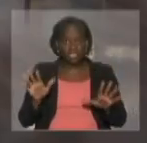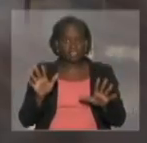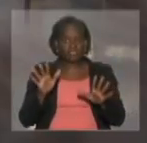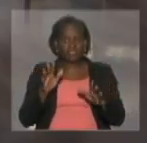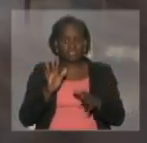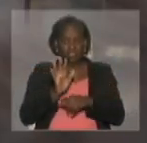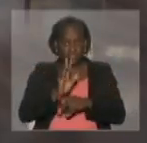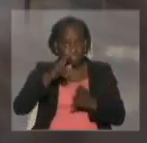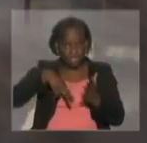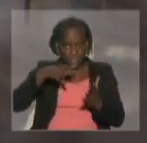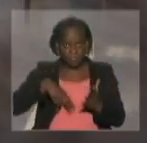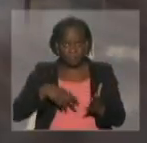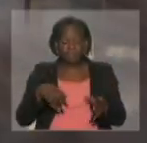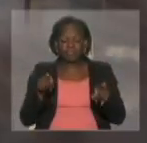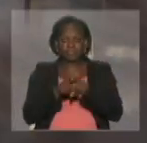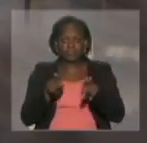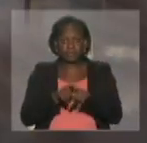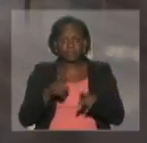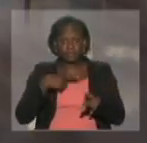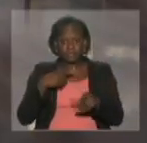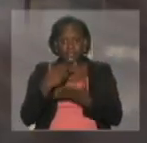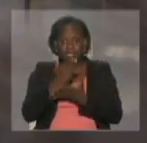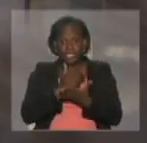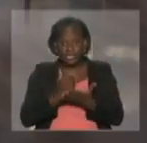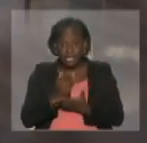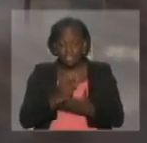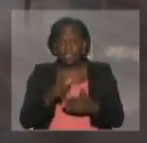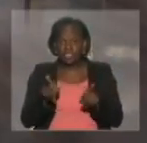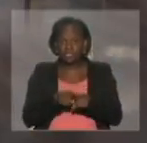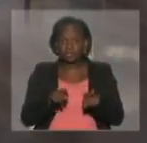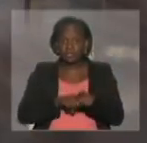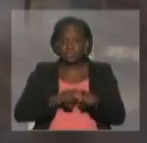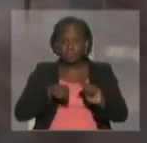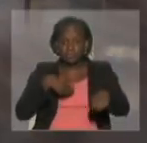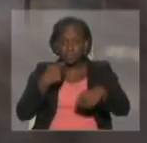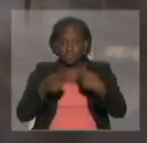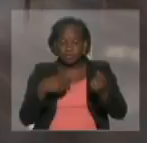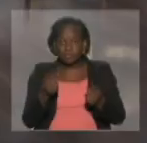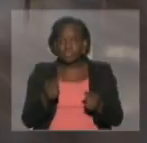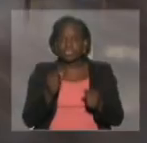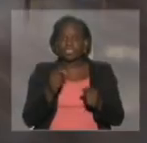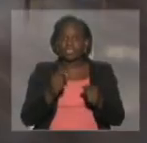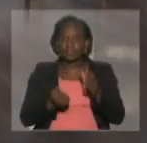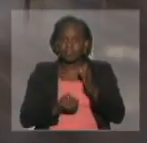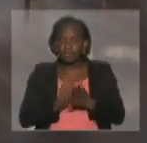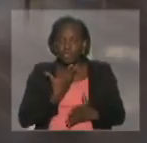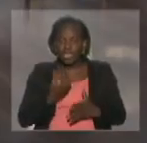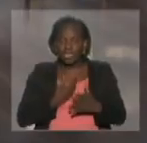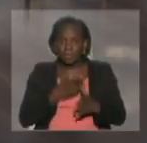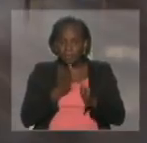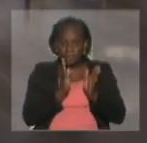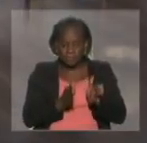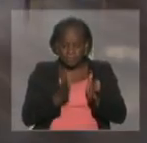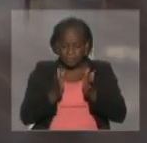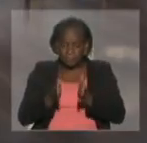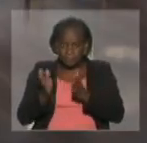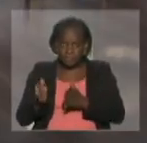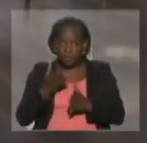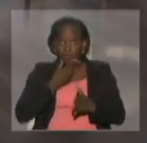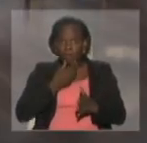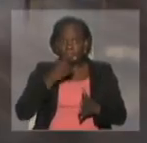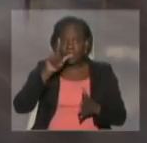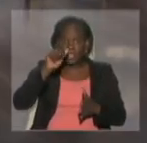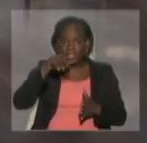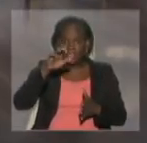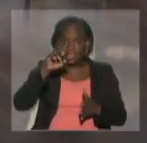E aí, além da ilustração, tem as características que são a métrica dos versos, né? Quando o Lancelot fala,